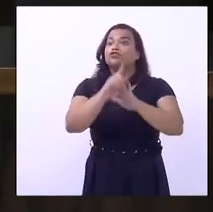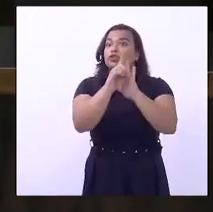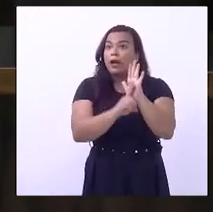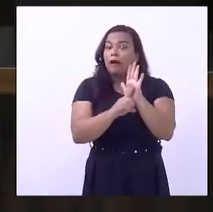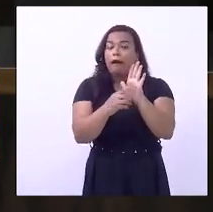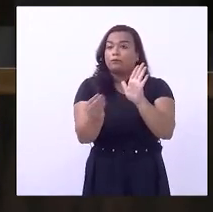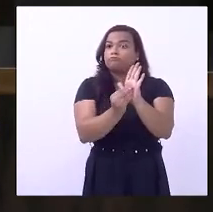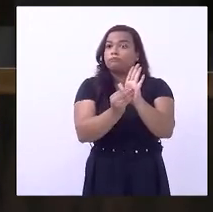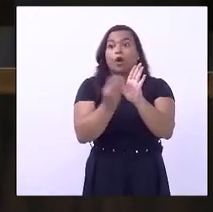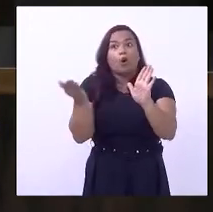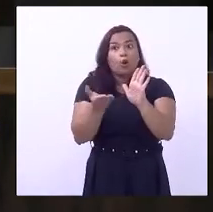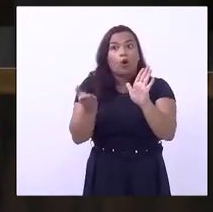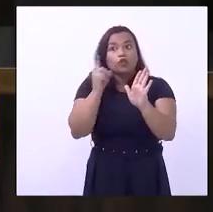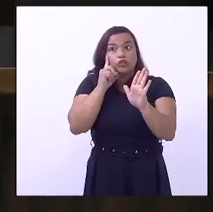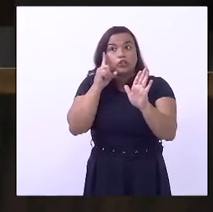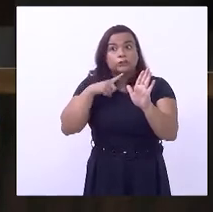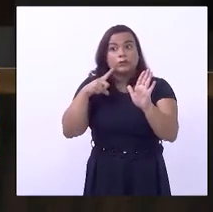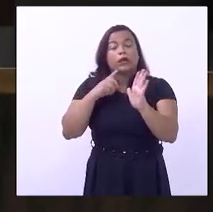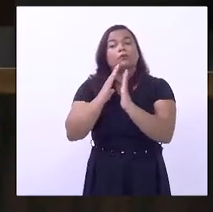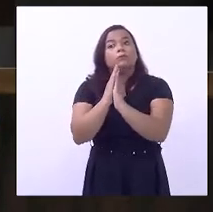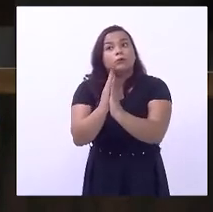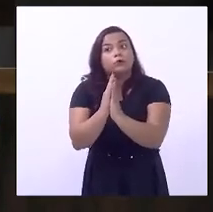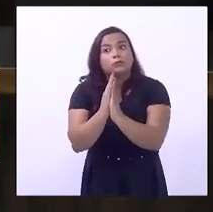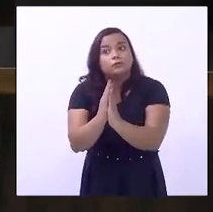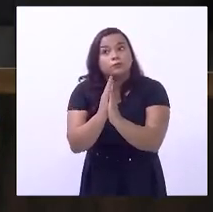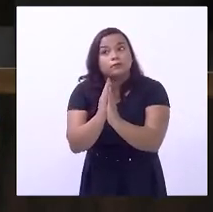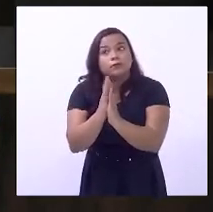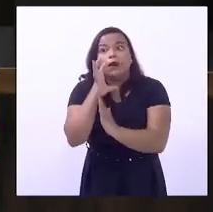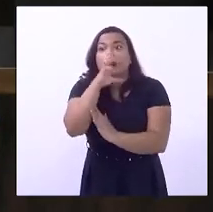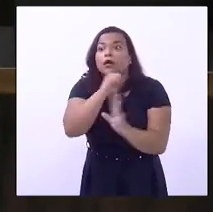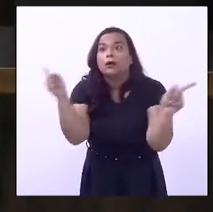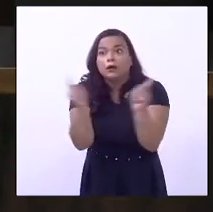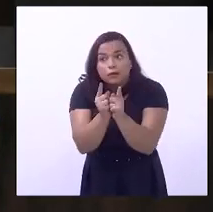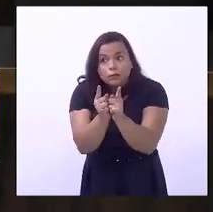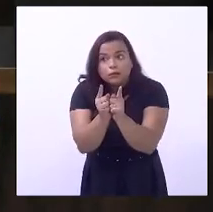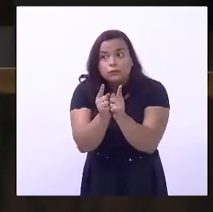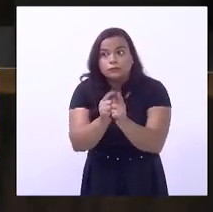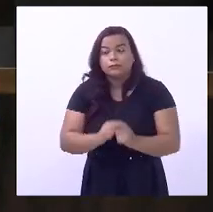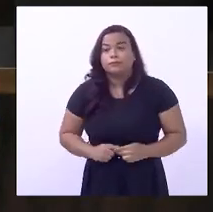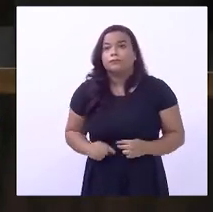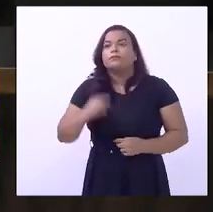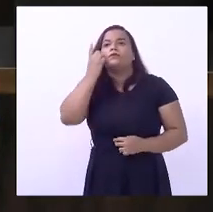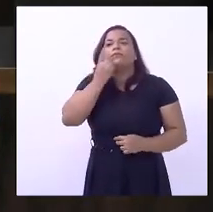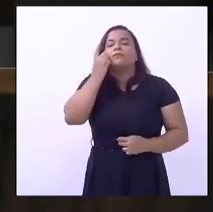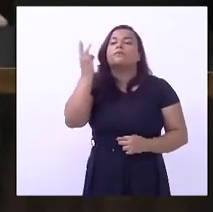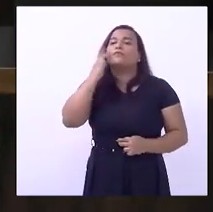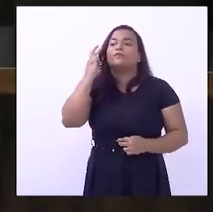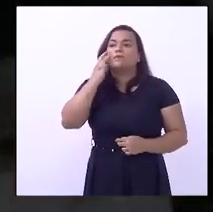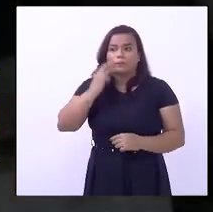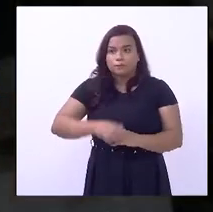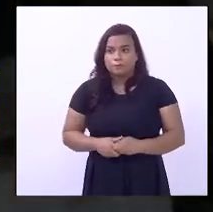hoje. Então, por favor, que possamos ser breve, deputado Valdec.